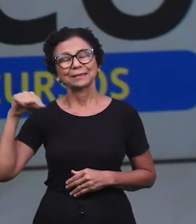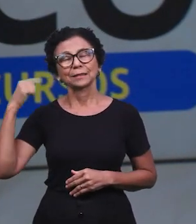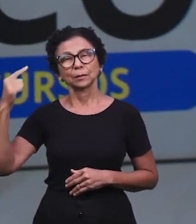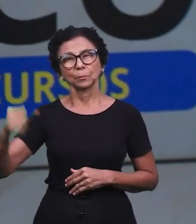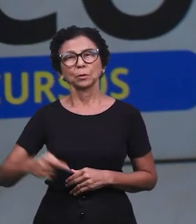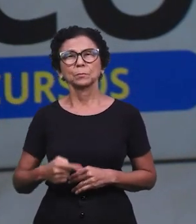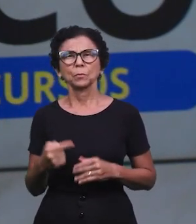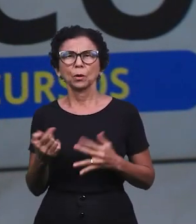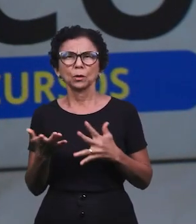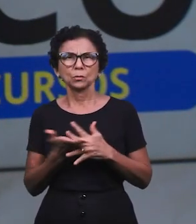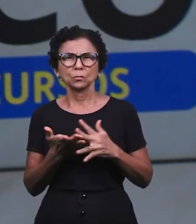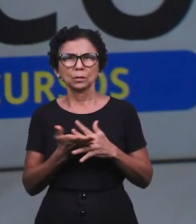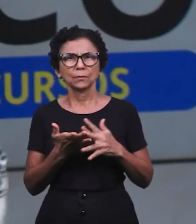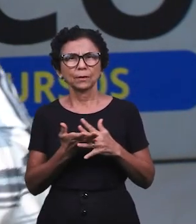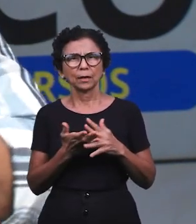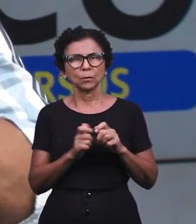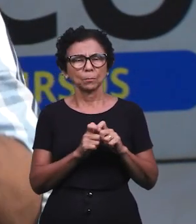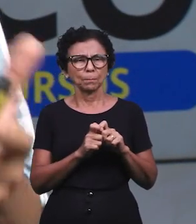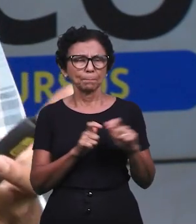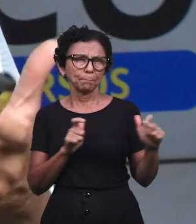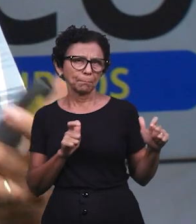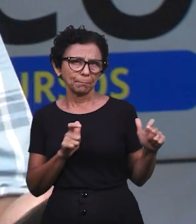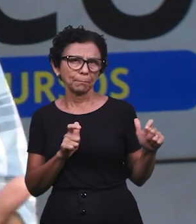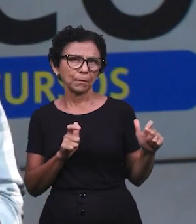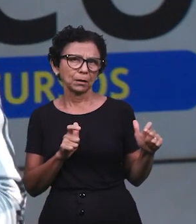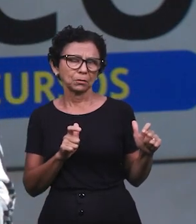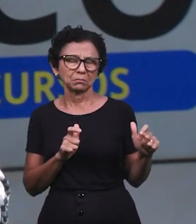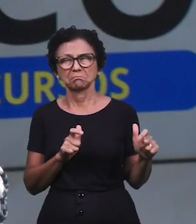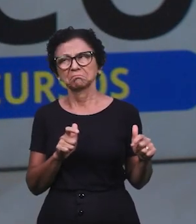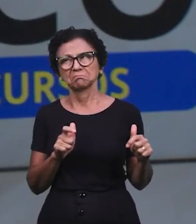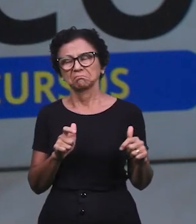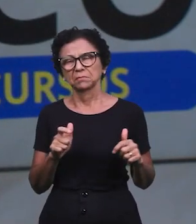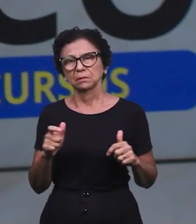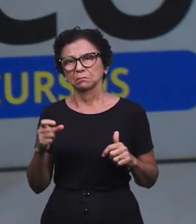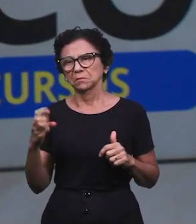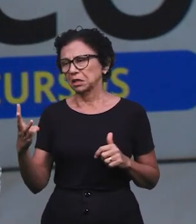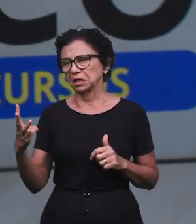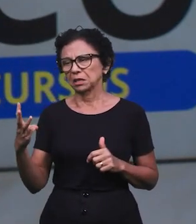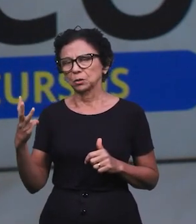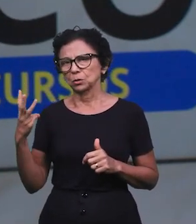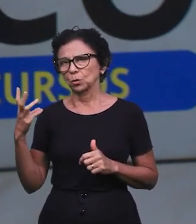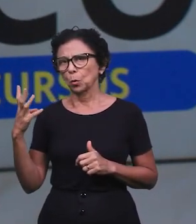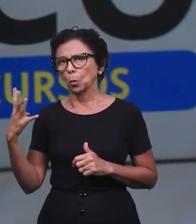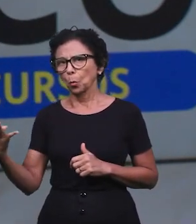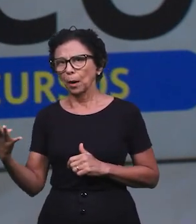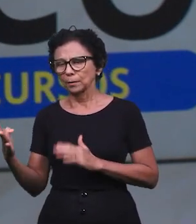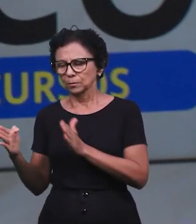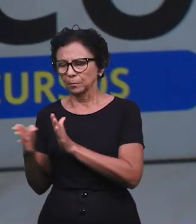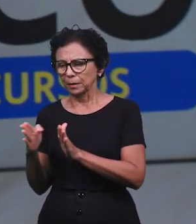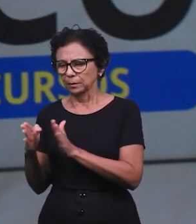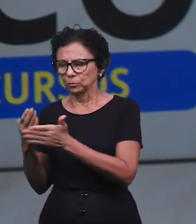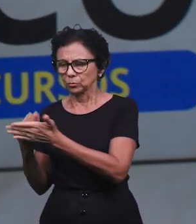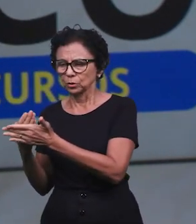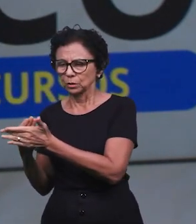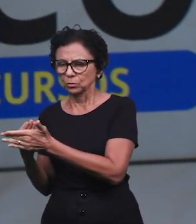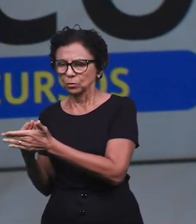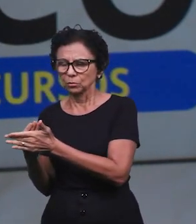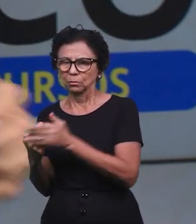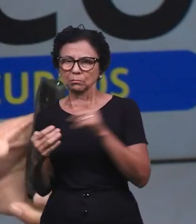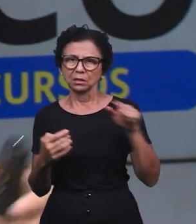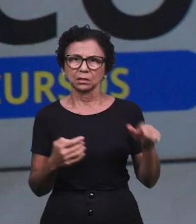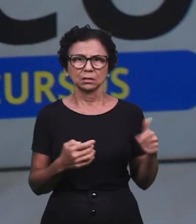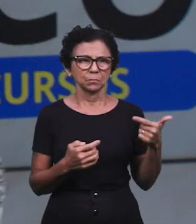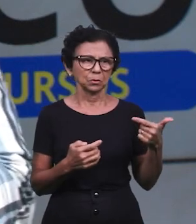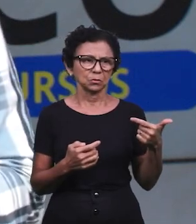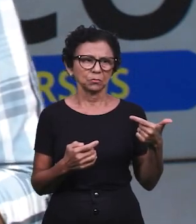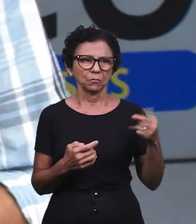um intervalo um pouquinho maior, depois que você acumular aí, de repente 3, 4 sessões de estudos, aí você faz um intervalinho maior,